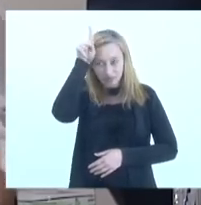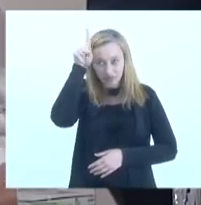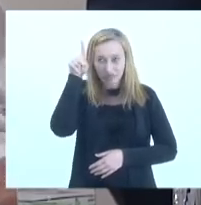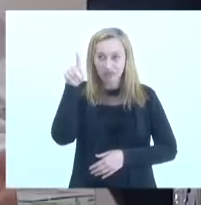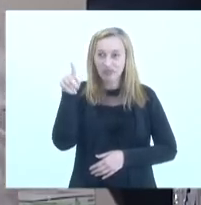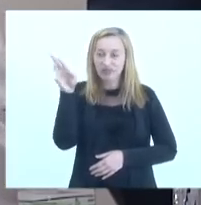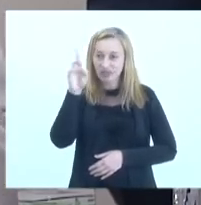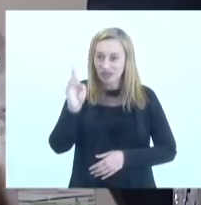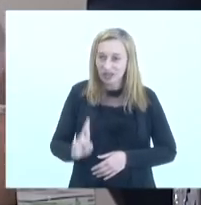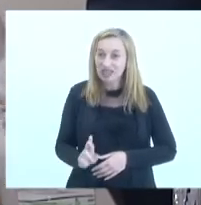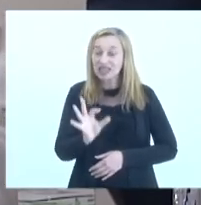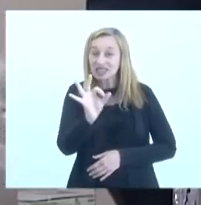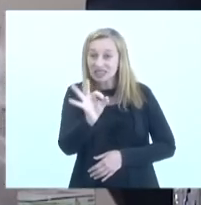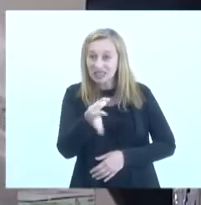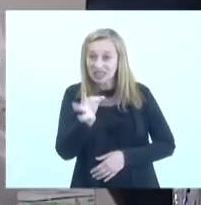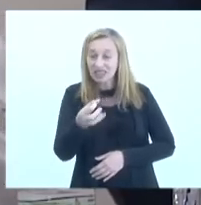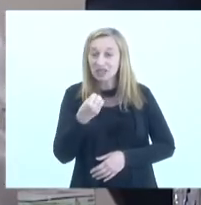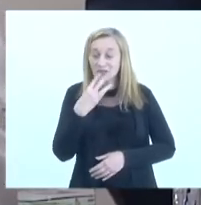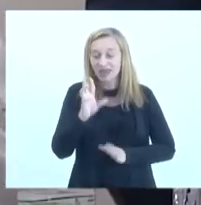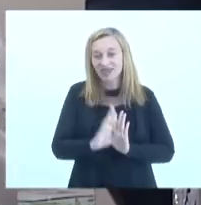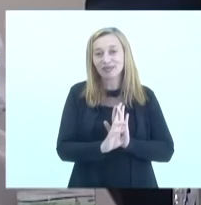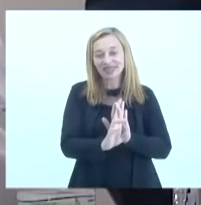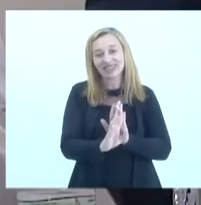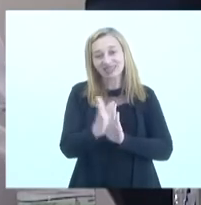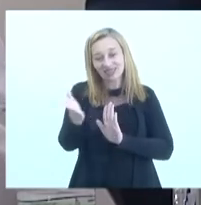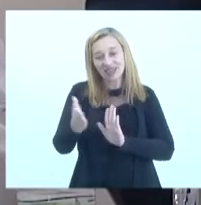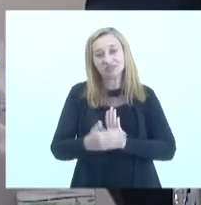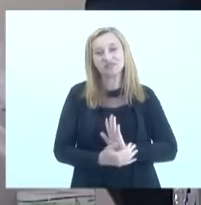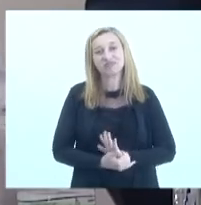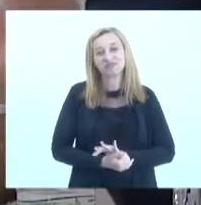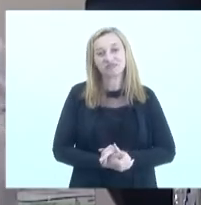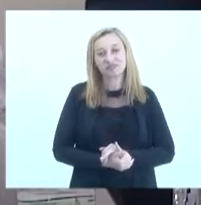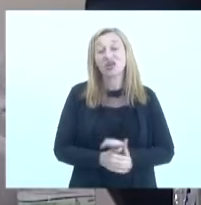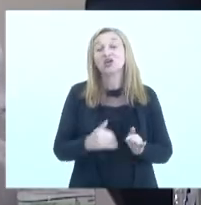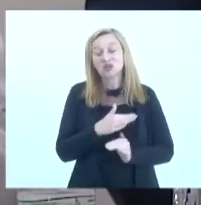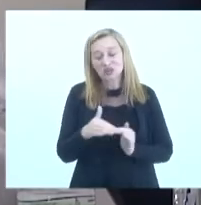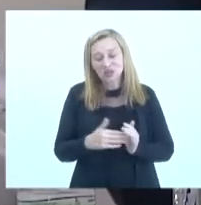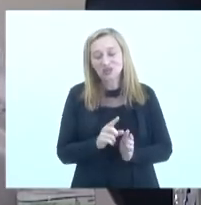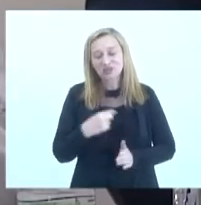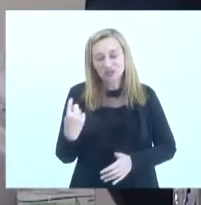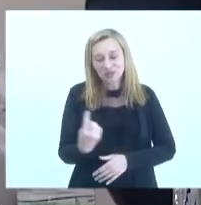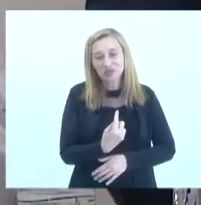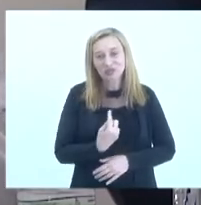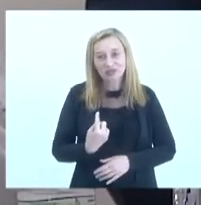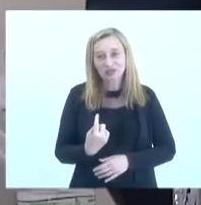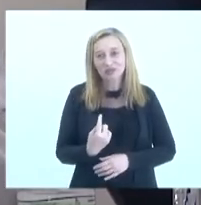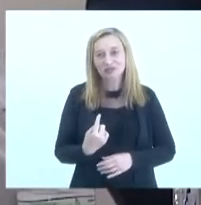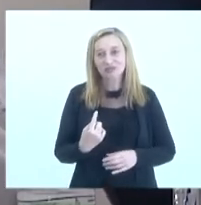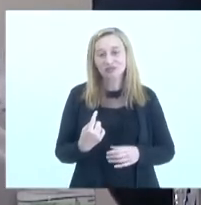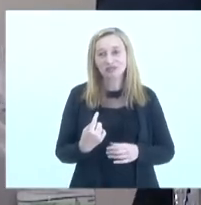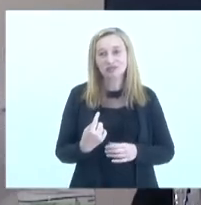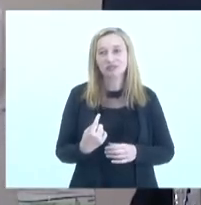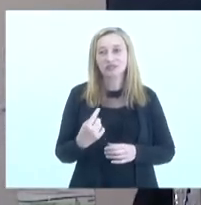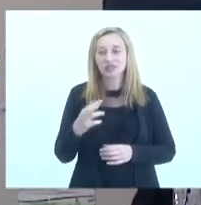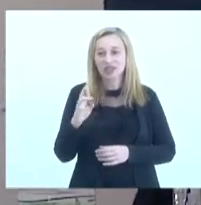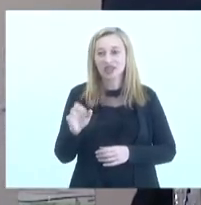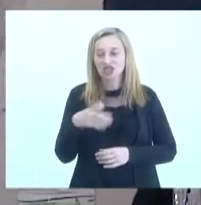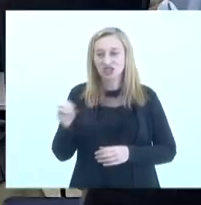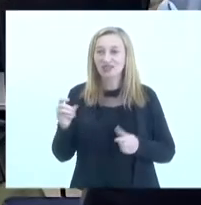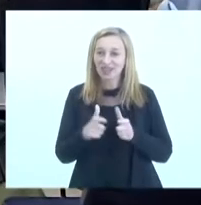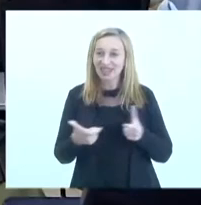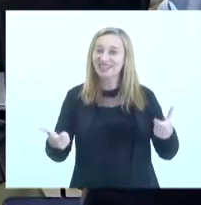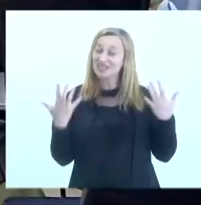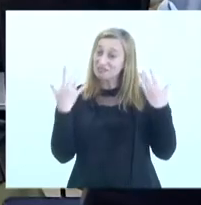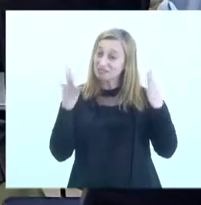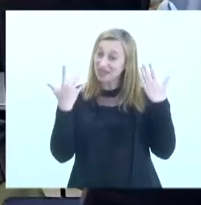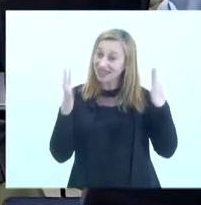com certeza vamos estar muito bem representados. Toda a nossa região vai crescer com isso. Uma salva de palmas